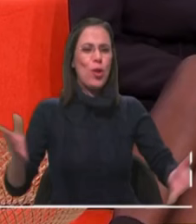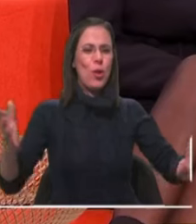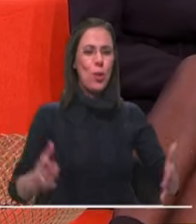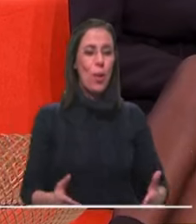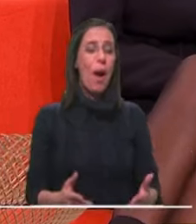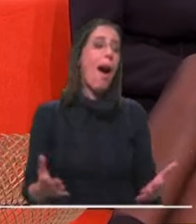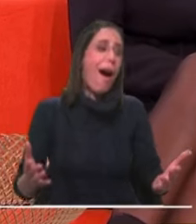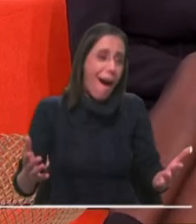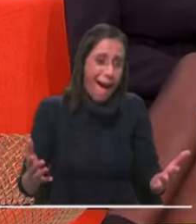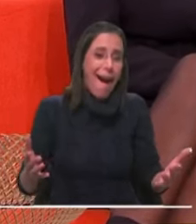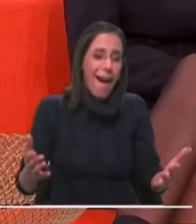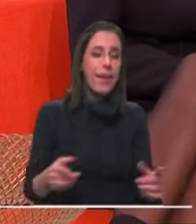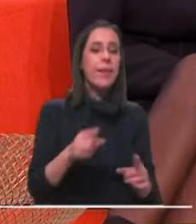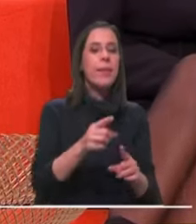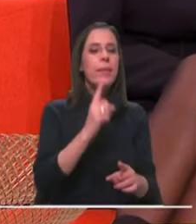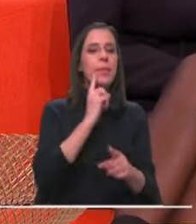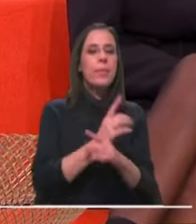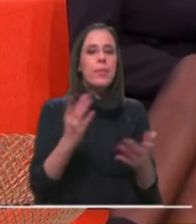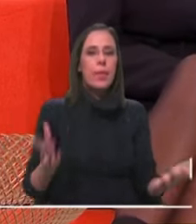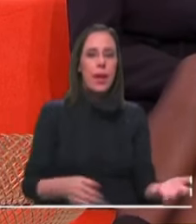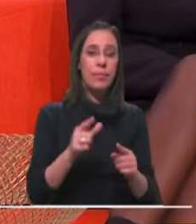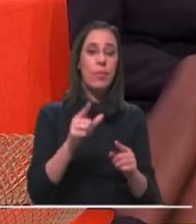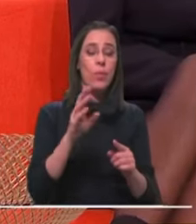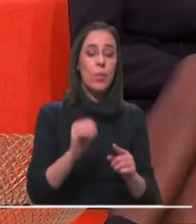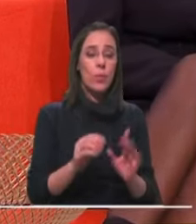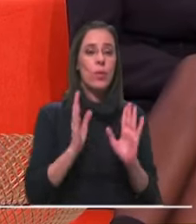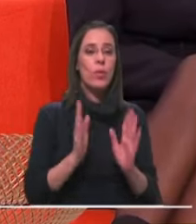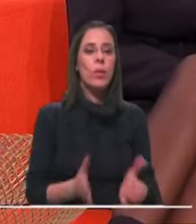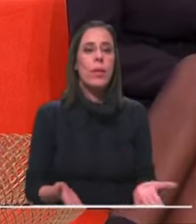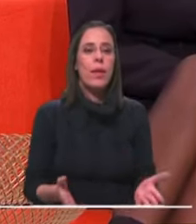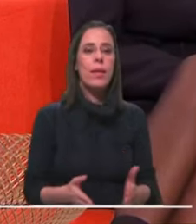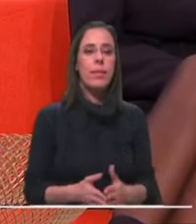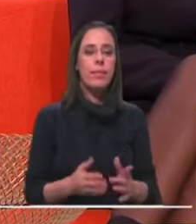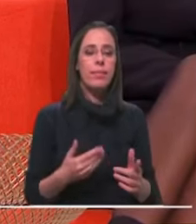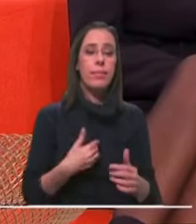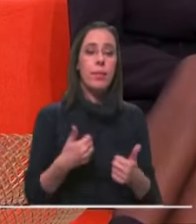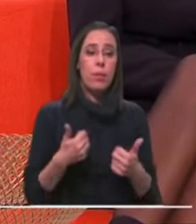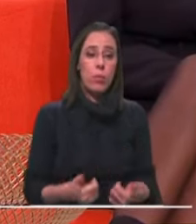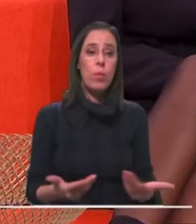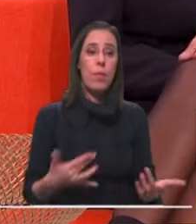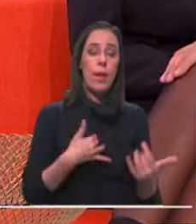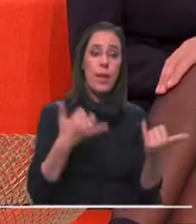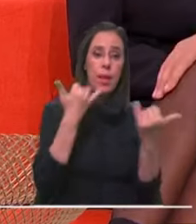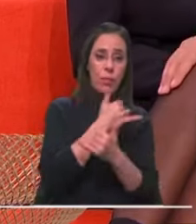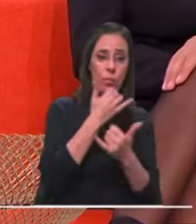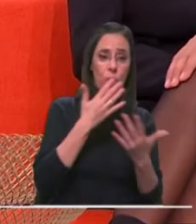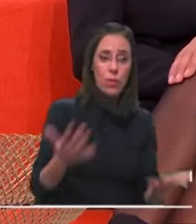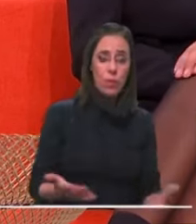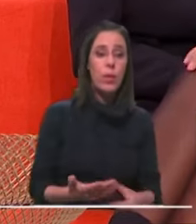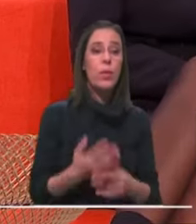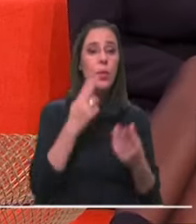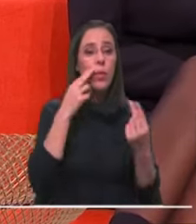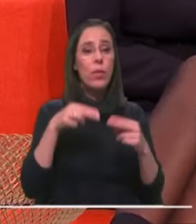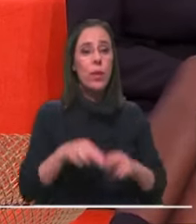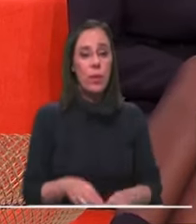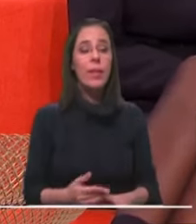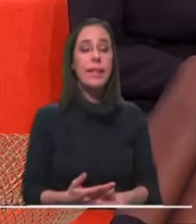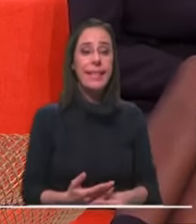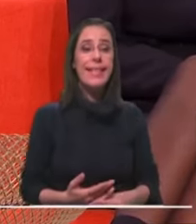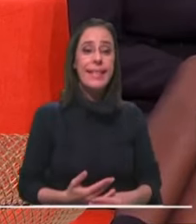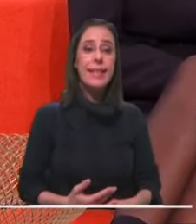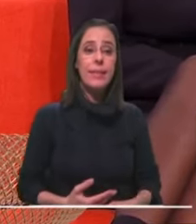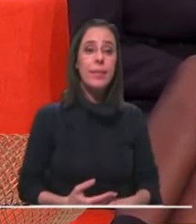agora como é que esteja e a Carina Como é o que é que se está a passar hoje hoje estamos muito bem estamos felizes a Vi juntos